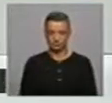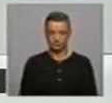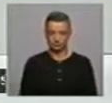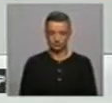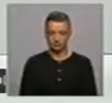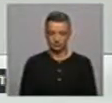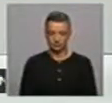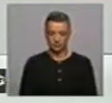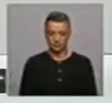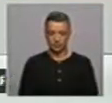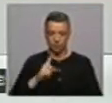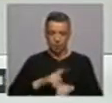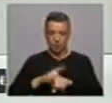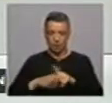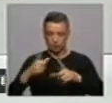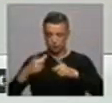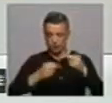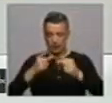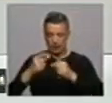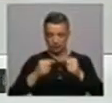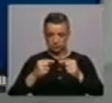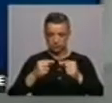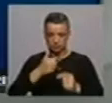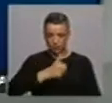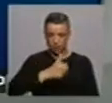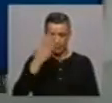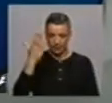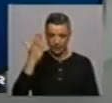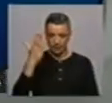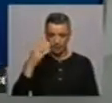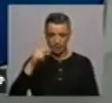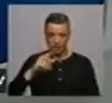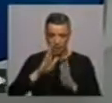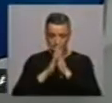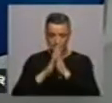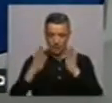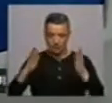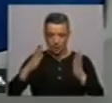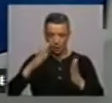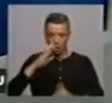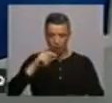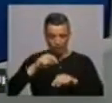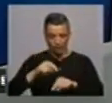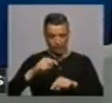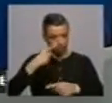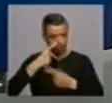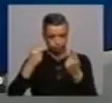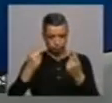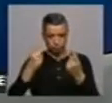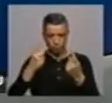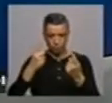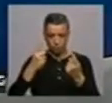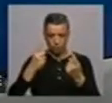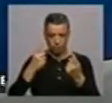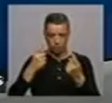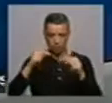E agora é a hora das estrelas. Miguel Gonçalves, bom dia. Bom dia, Sandra. Há um mapa cósmico colossal para mostrarmos hoje. Colossal, é